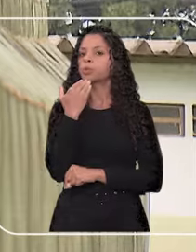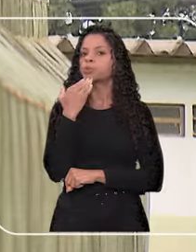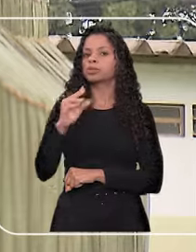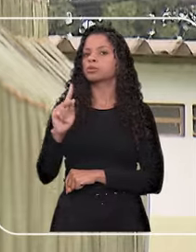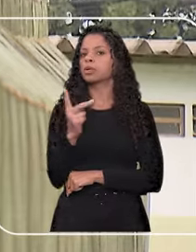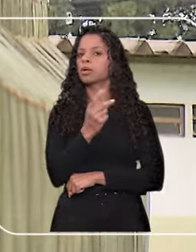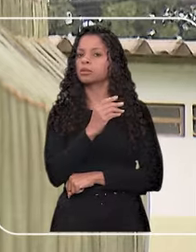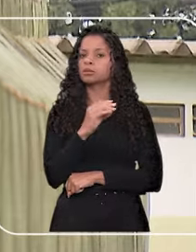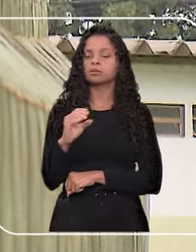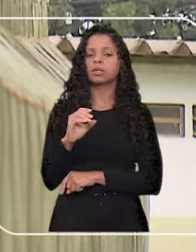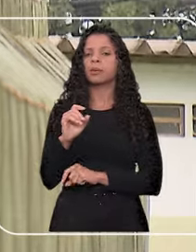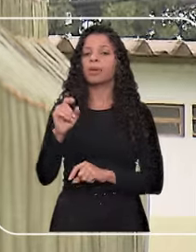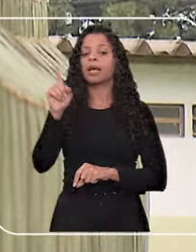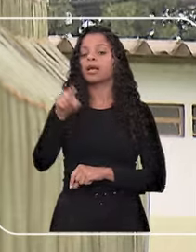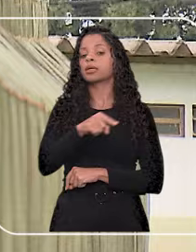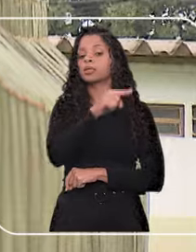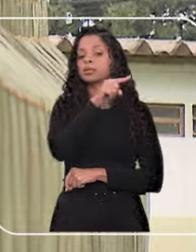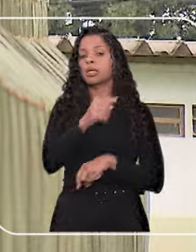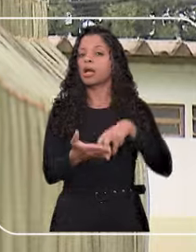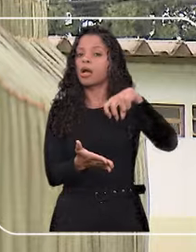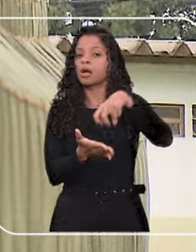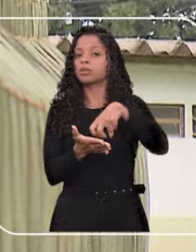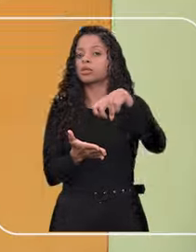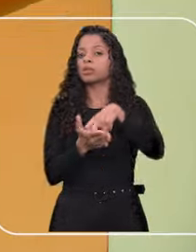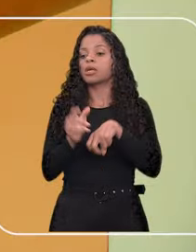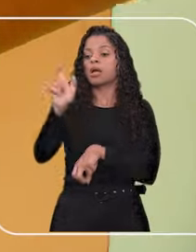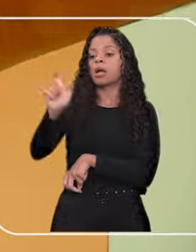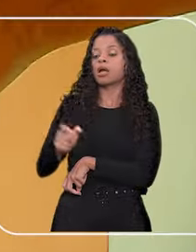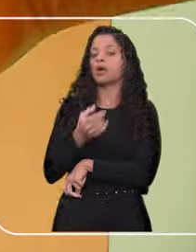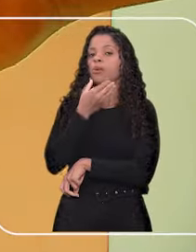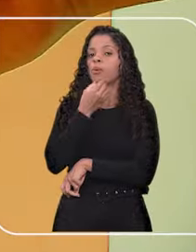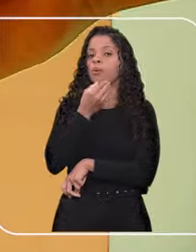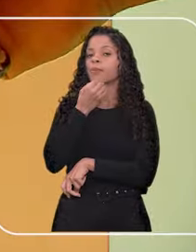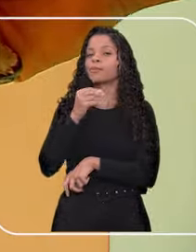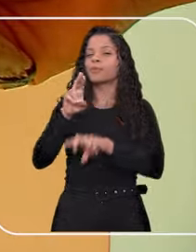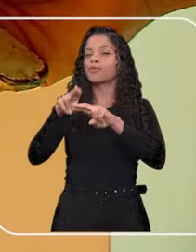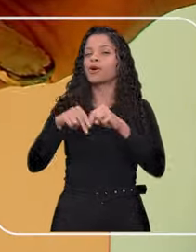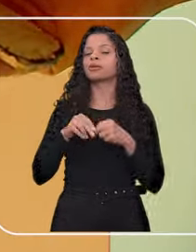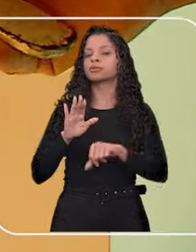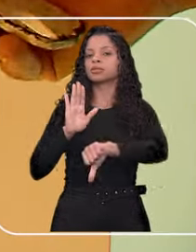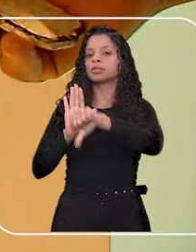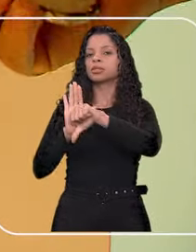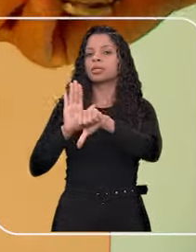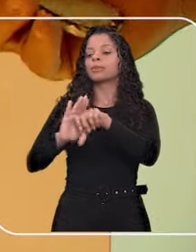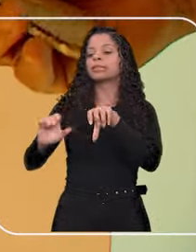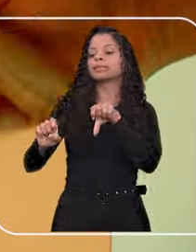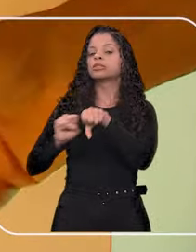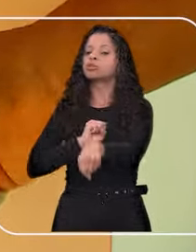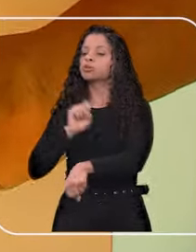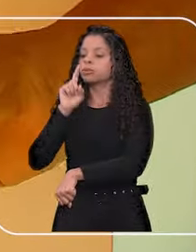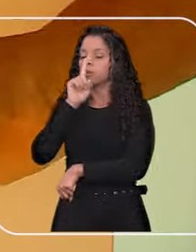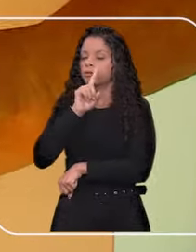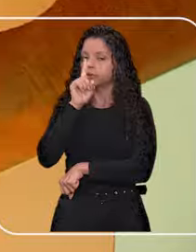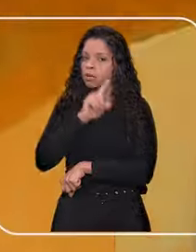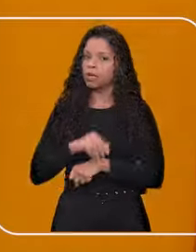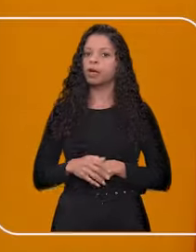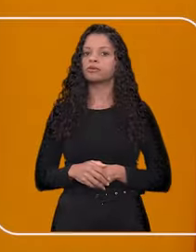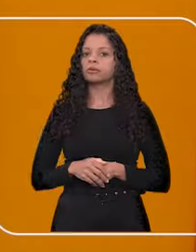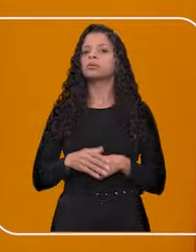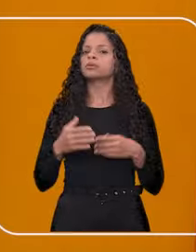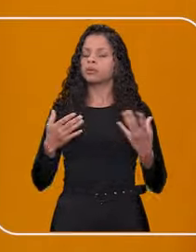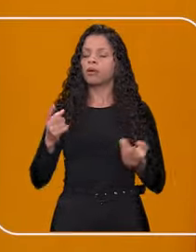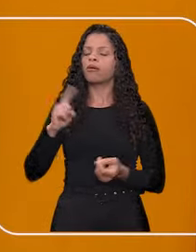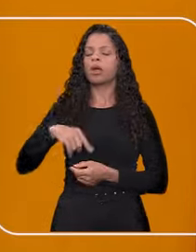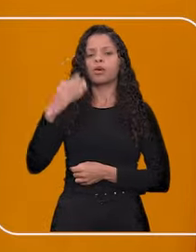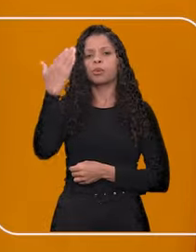pedido de abesc Corpus para anular a condenação de um homem pelo crime de estupro de vulnerável assim foi reafirmado